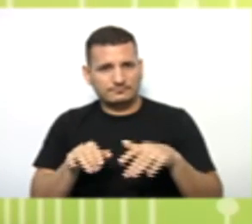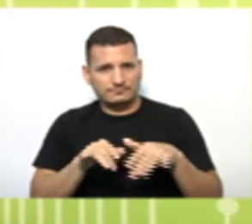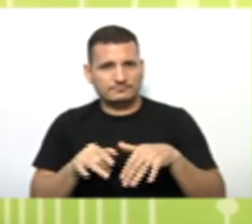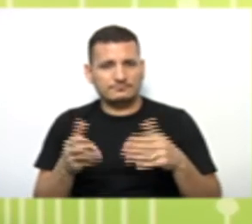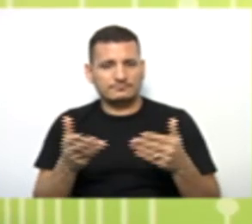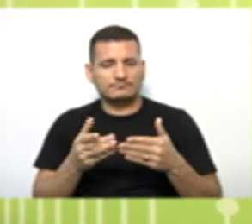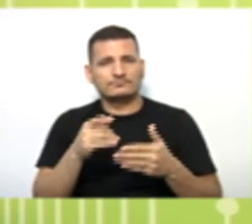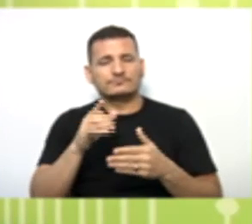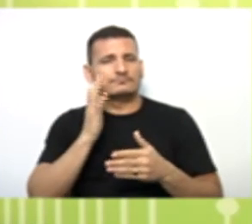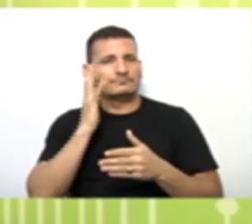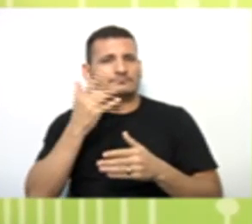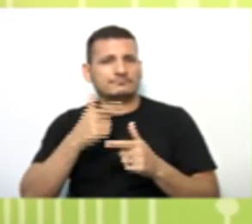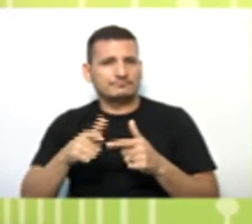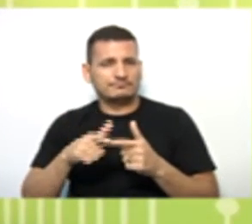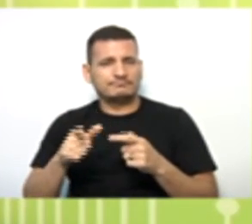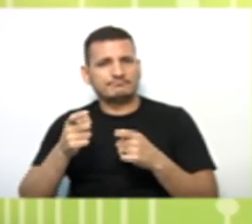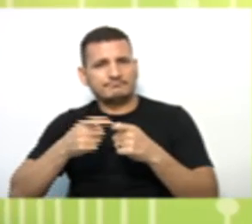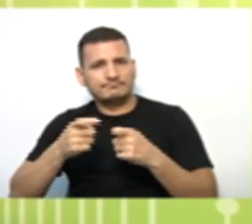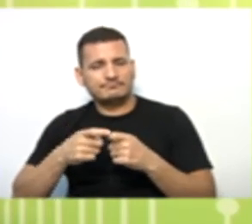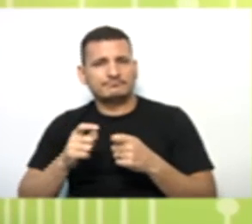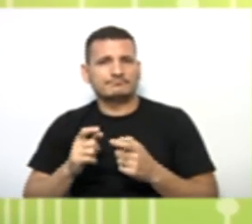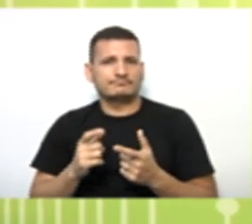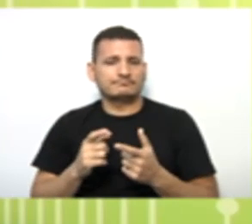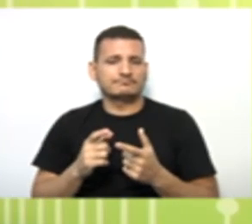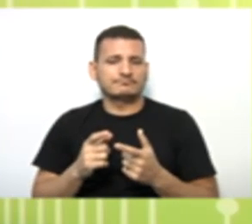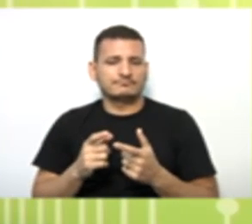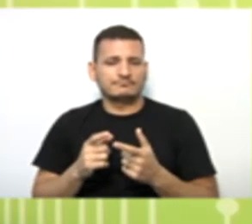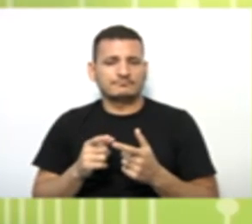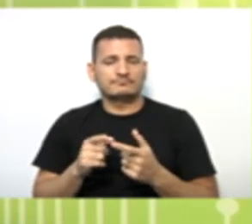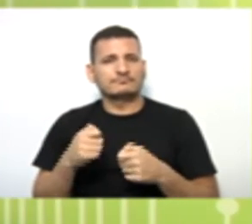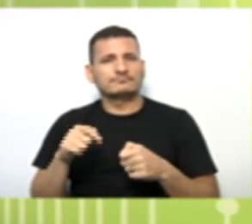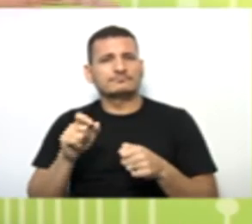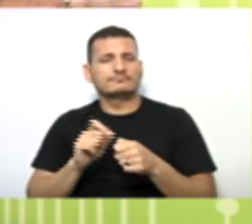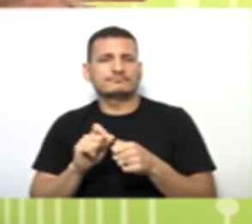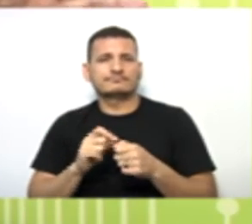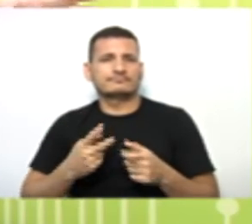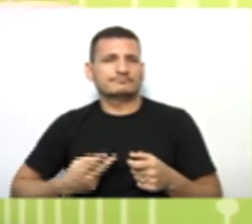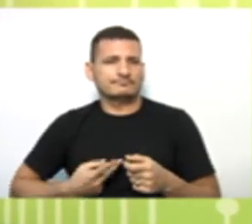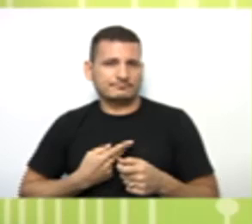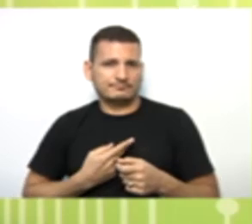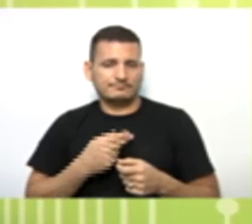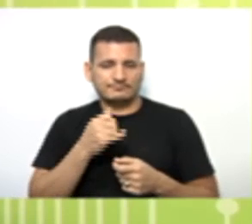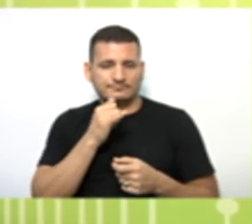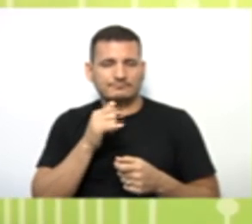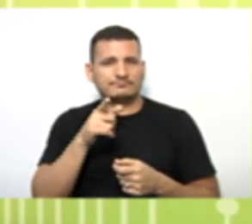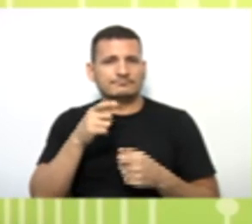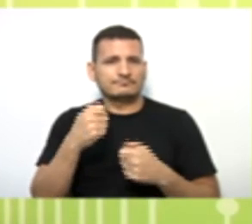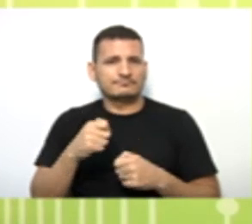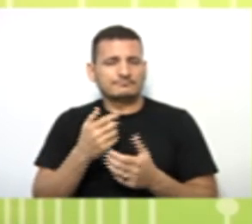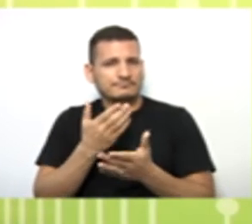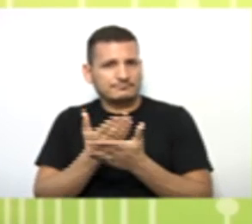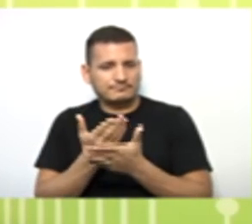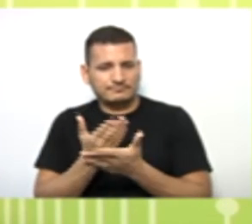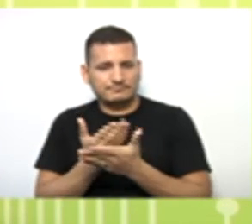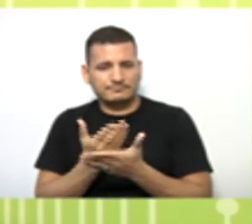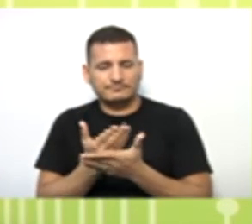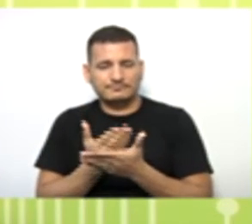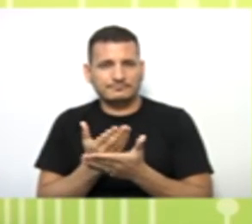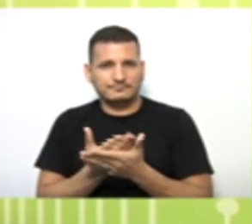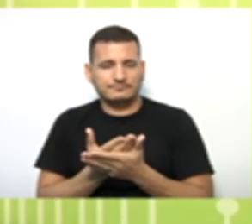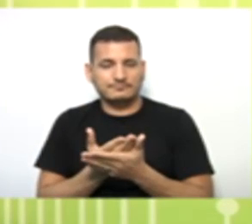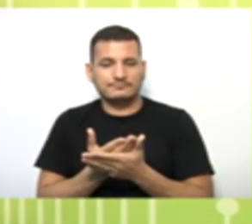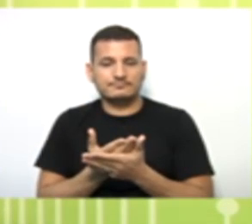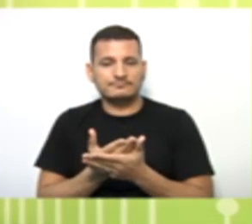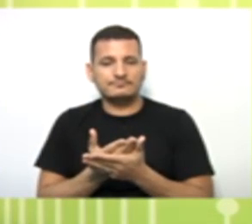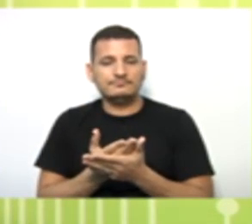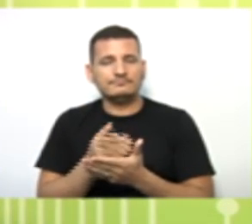problema médico, clínico, que vai ter que fazer uma cirurgia, no caso, né, professor? Você vai ter que estudar, tá, gente? Eu vou falar isso para vocês já